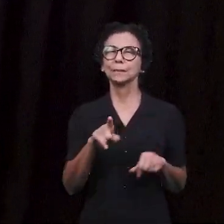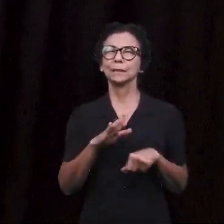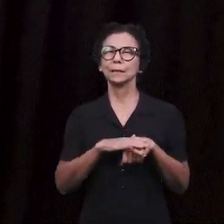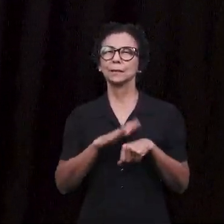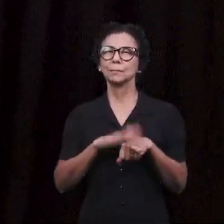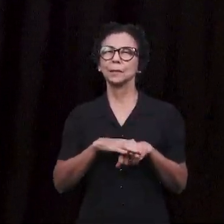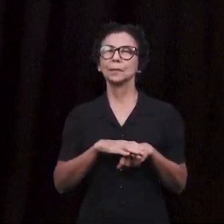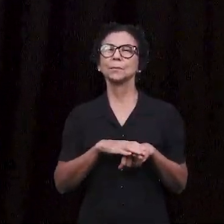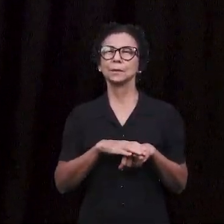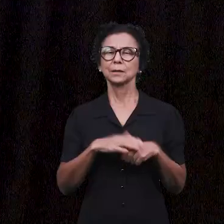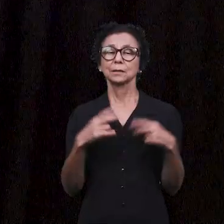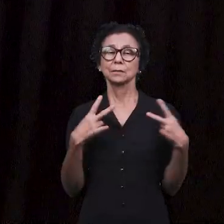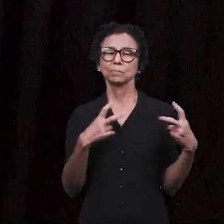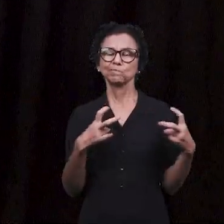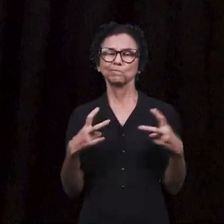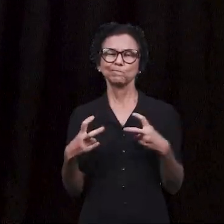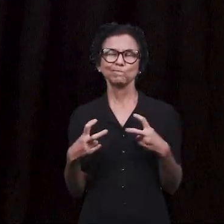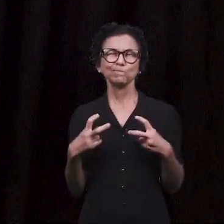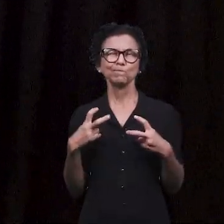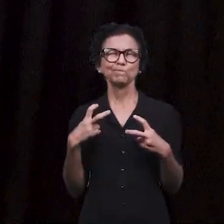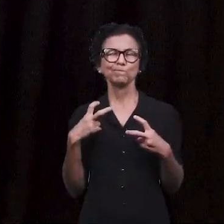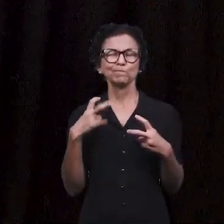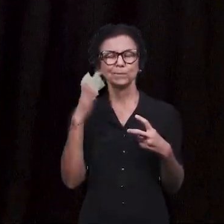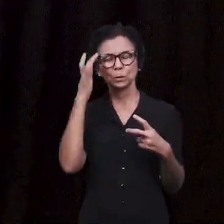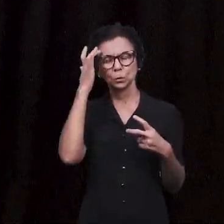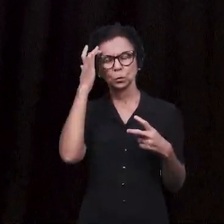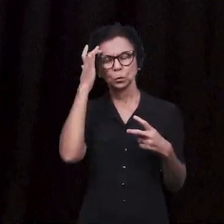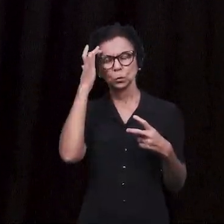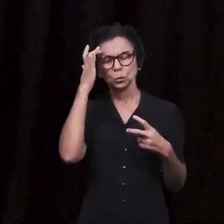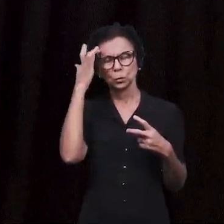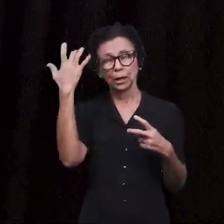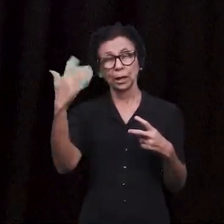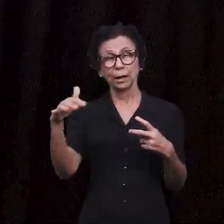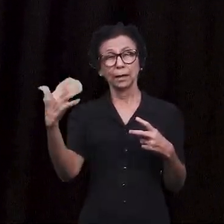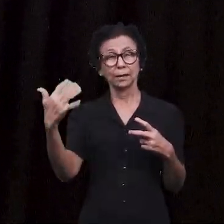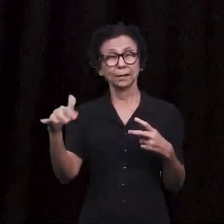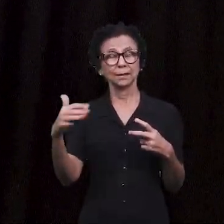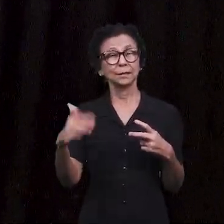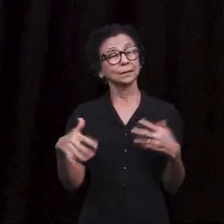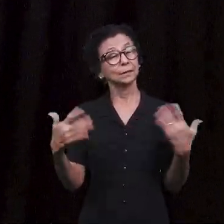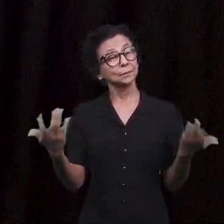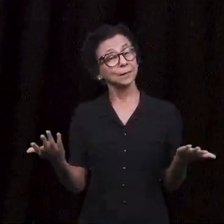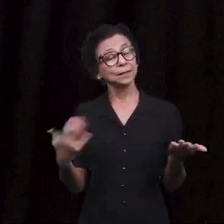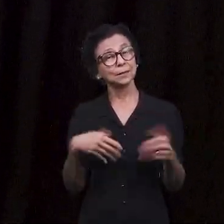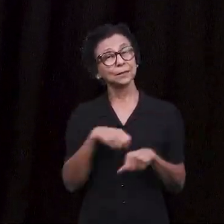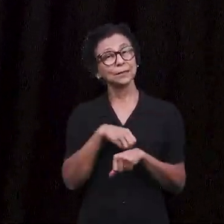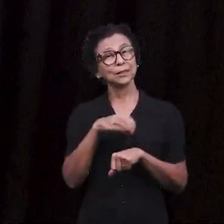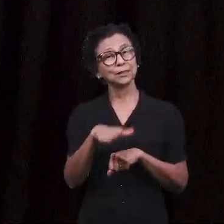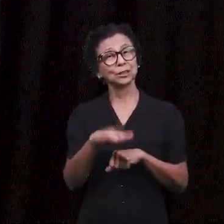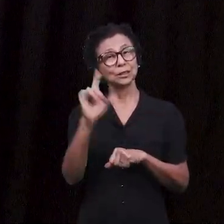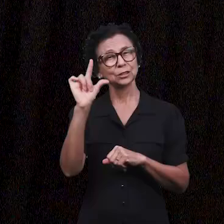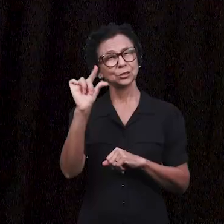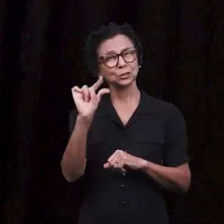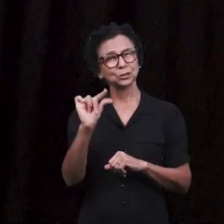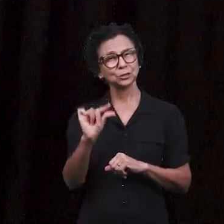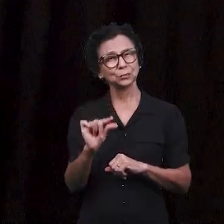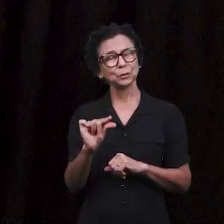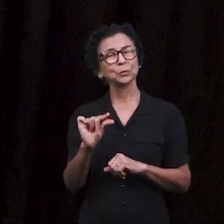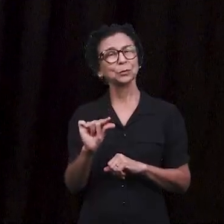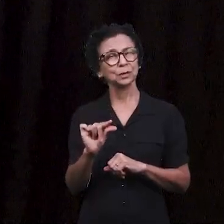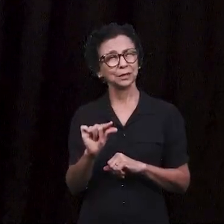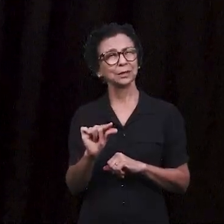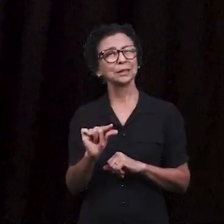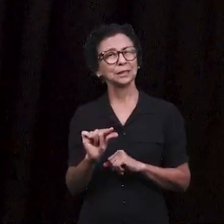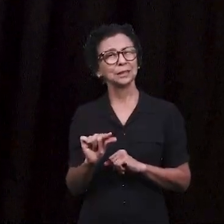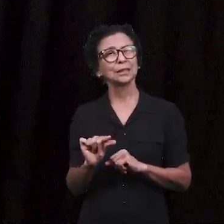perceber que aquilo desenvolveu a crise de enxaqueca. E aí, realmente, a nossa orientação é tentar reduzir esses